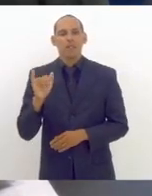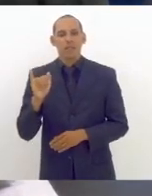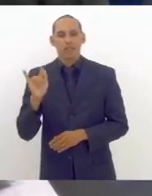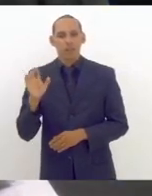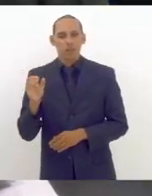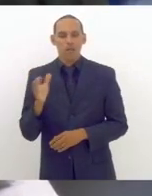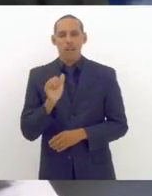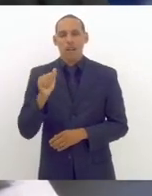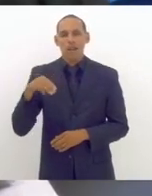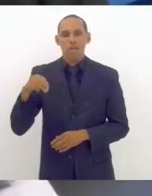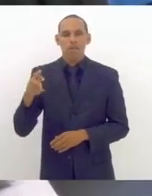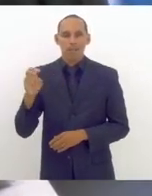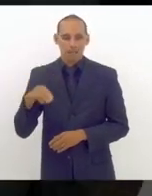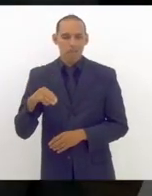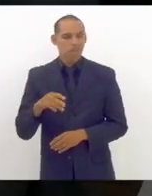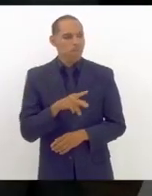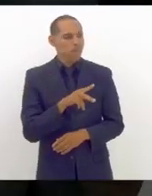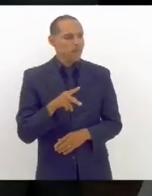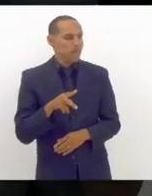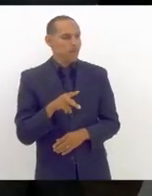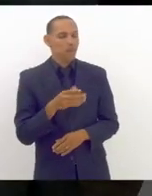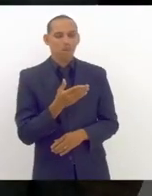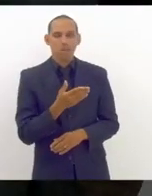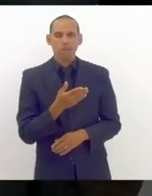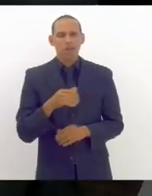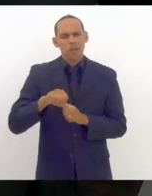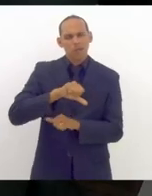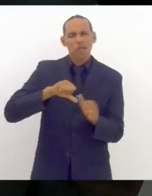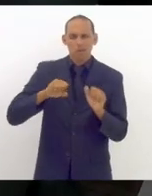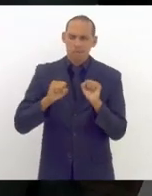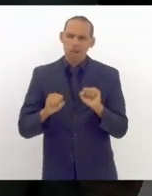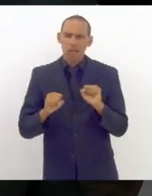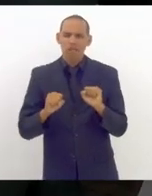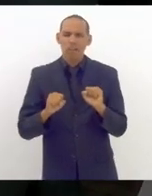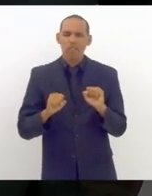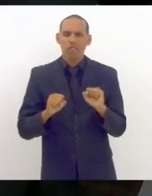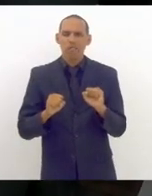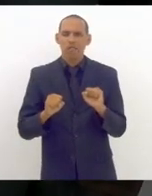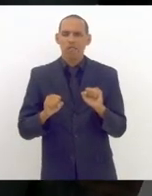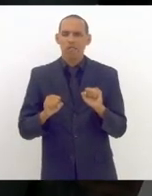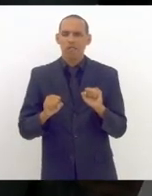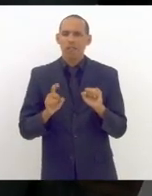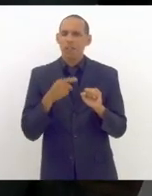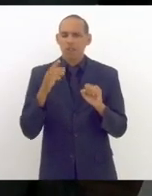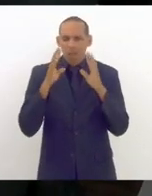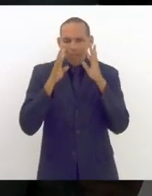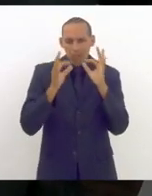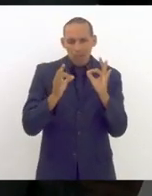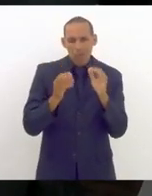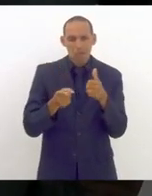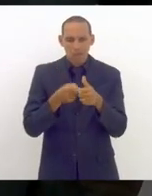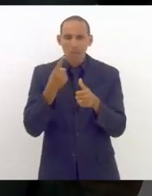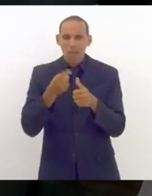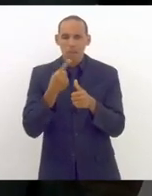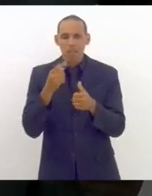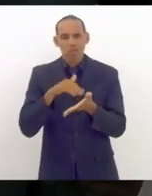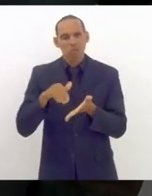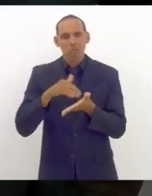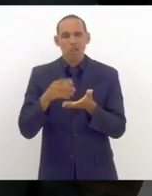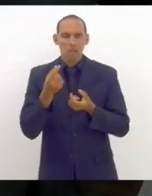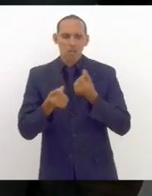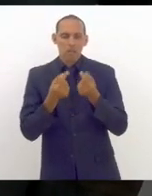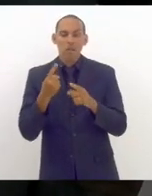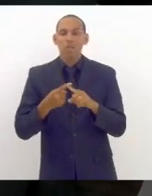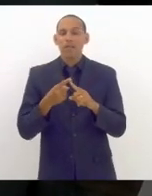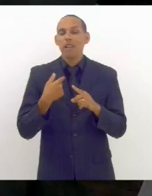Presidente o excelência pode inverter a ordem aqui deixar que a gente ouça o secretário de fazenda para depois que